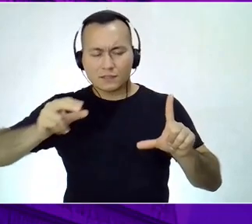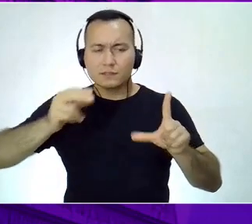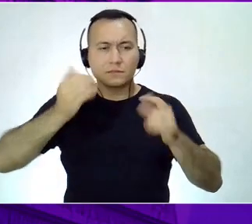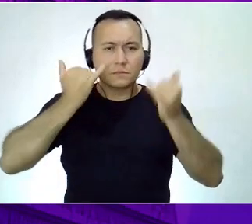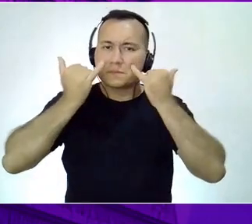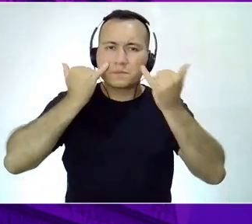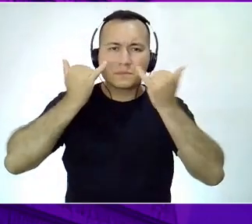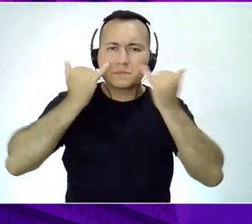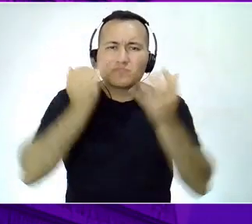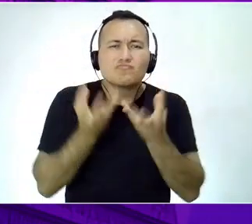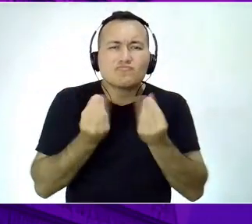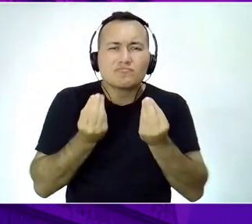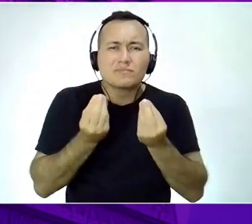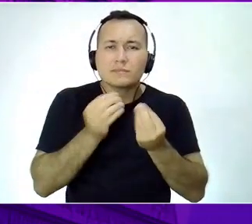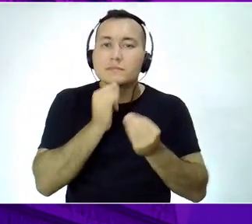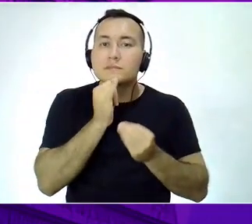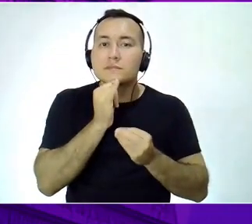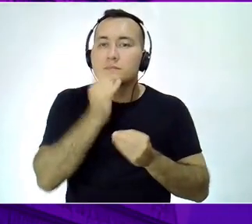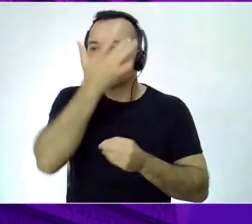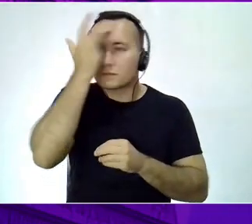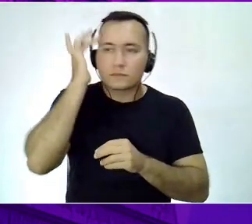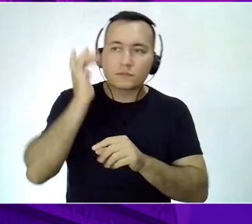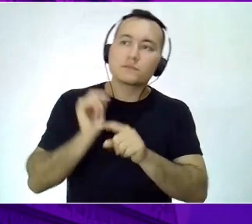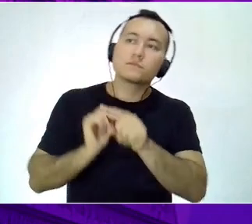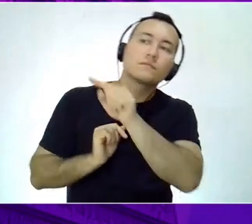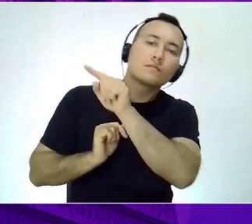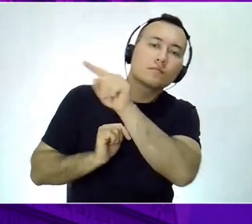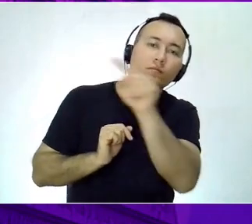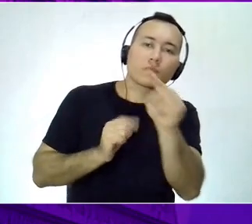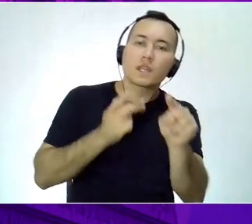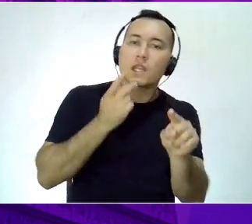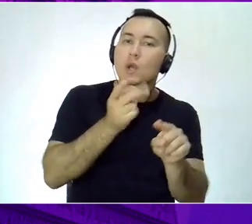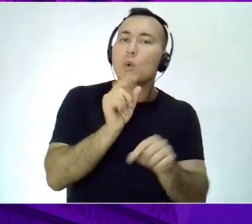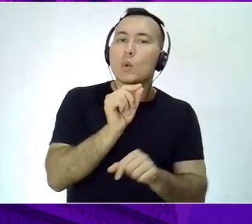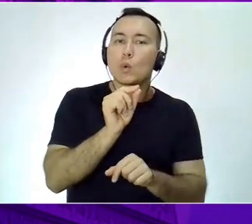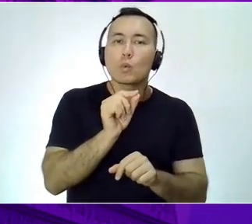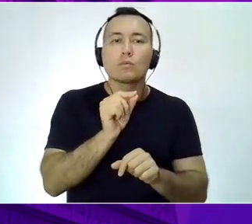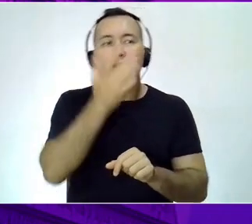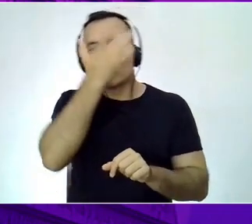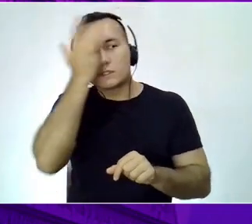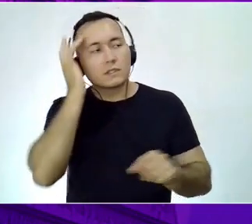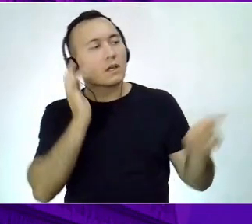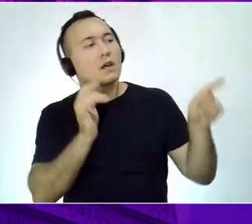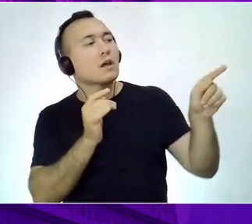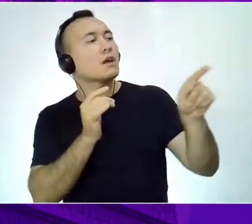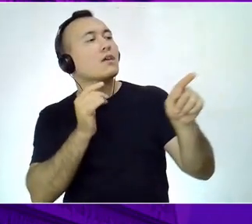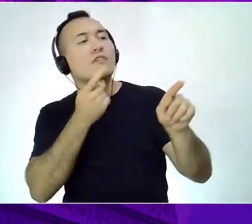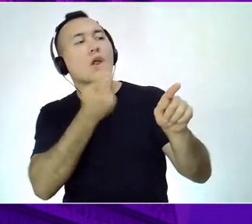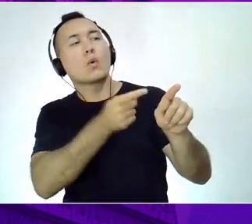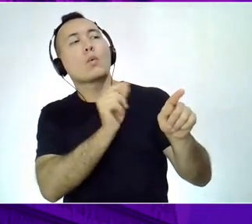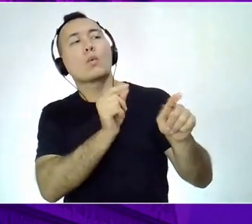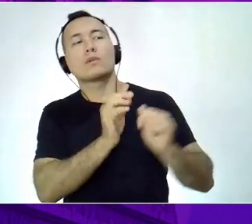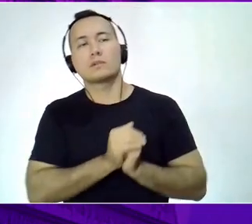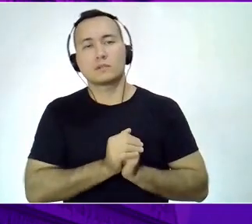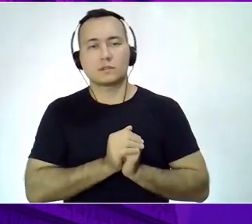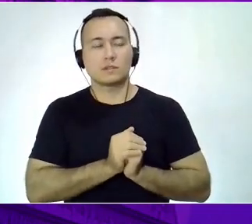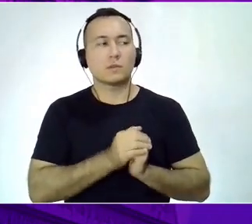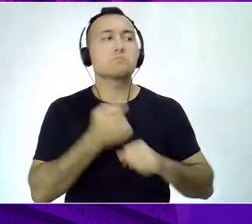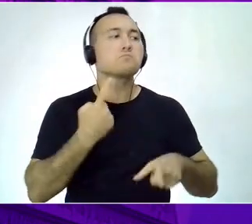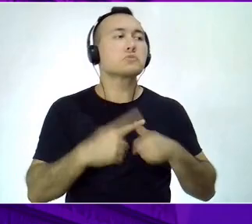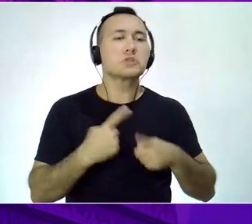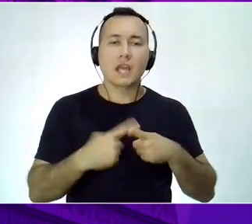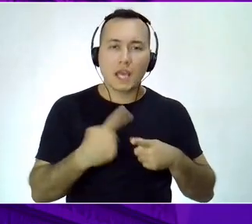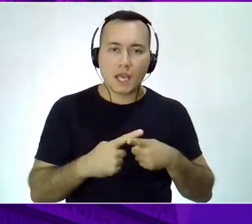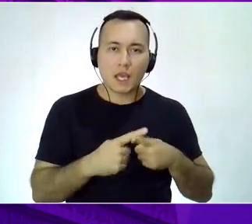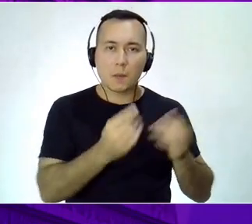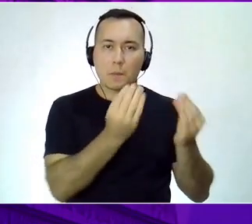das pessoas foram qualquer outra coisa. Não tem nenhuma informação sobre, nenhum insight, nenhuma conclusão sobre os dados aqui,